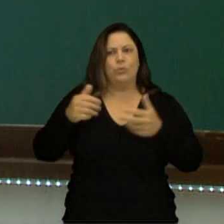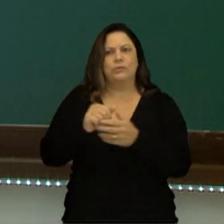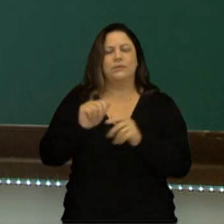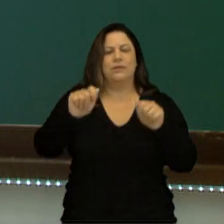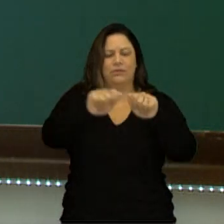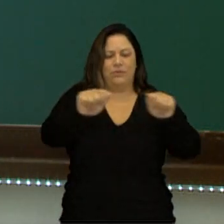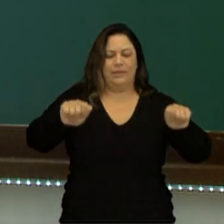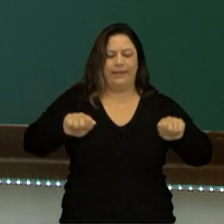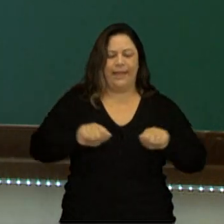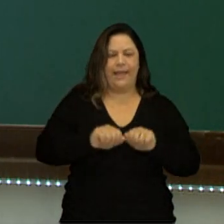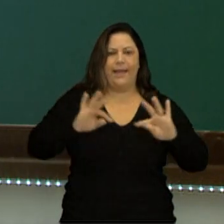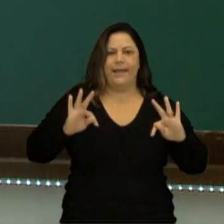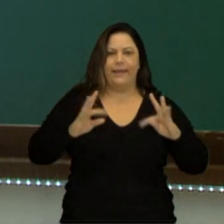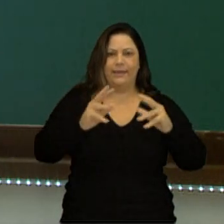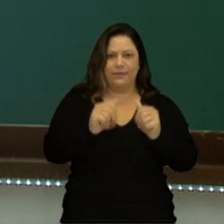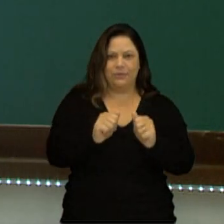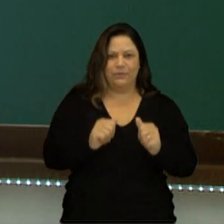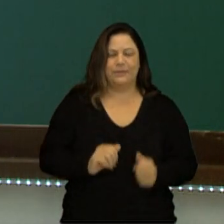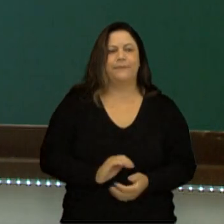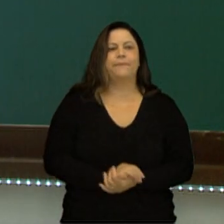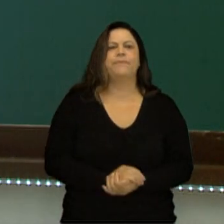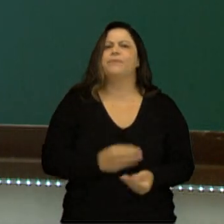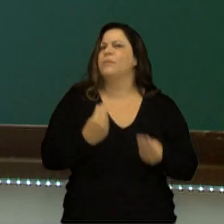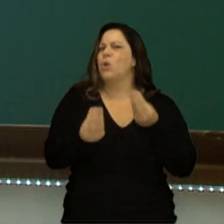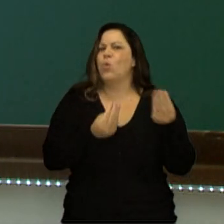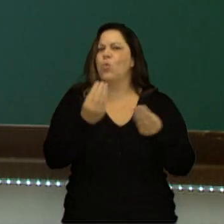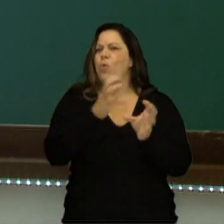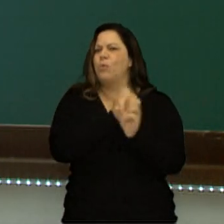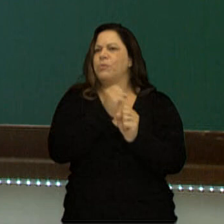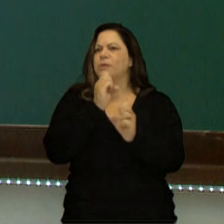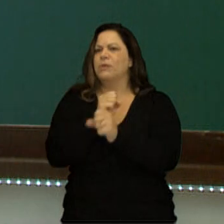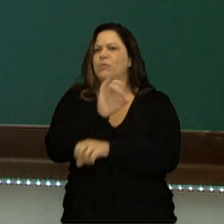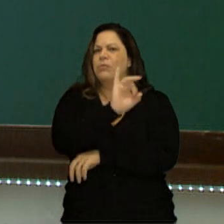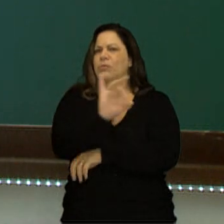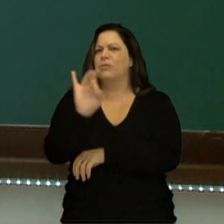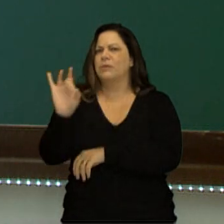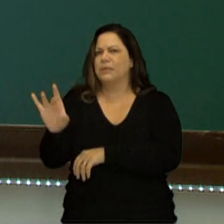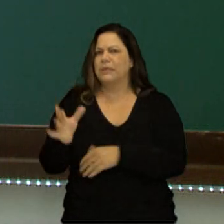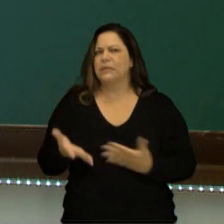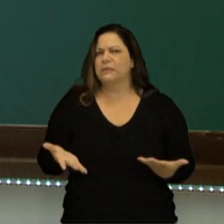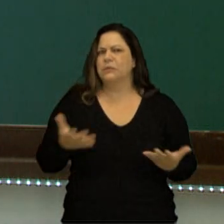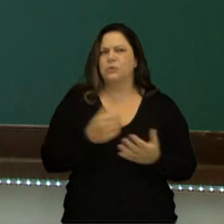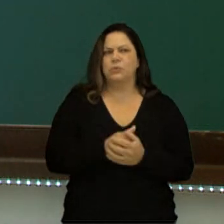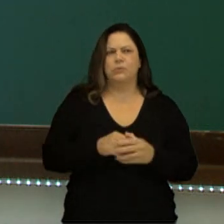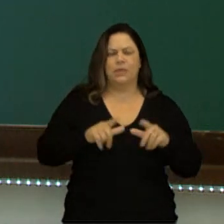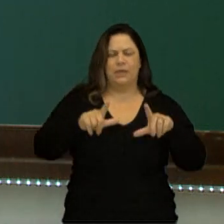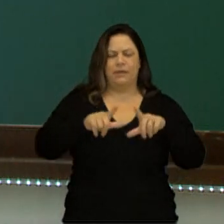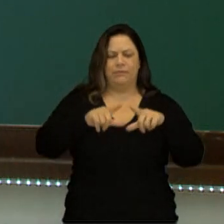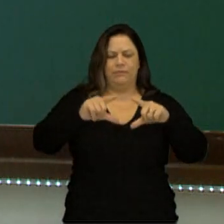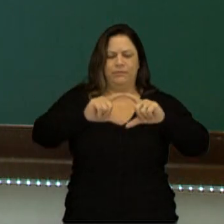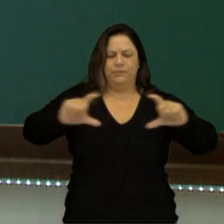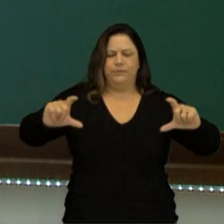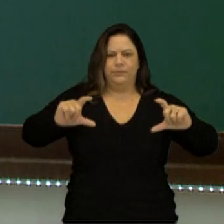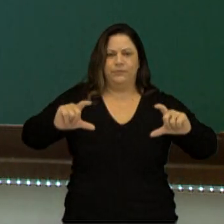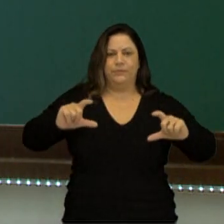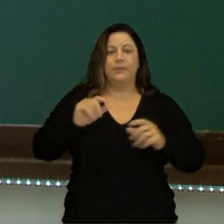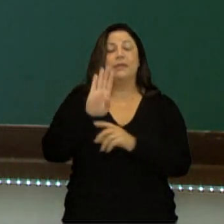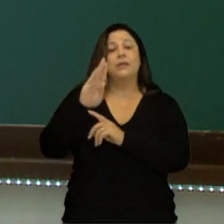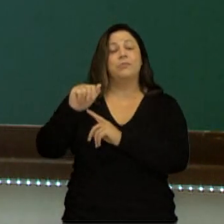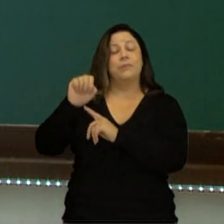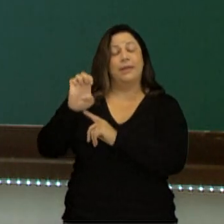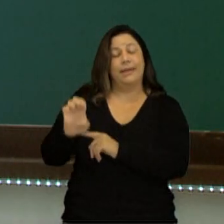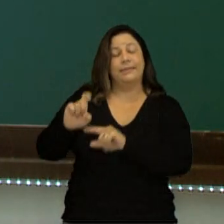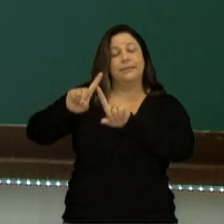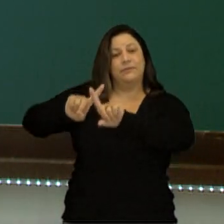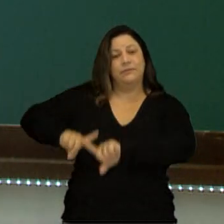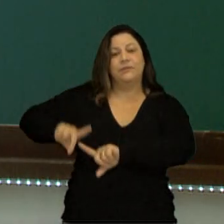área total. Como é que a gente calcula cada um deles? Aqui é um retângulo, é base vezes altura. A